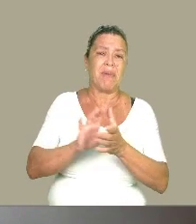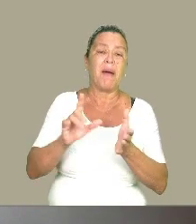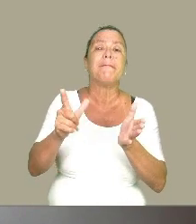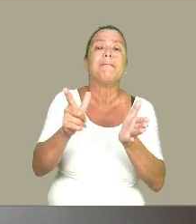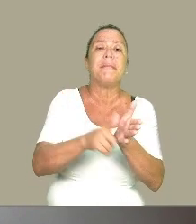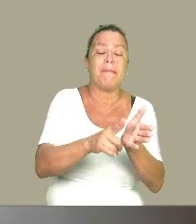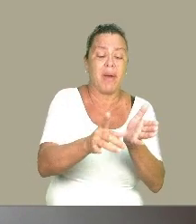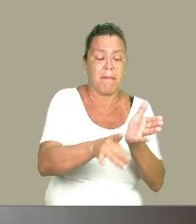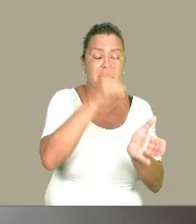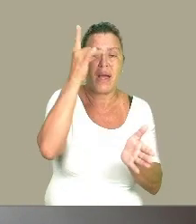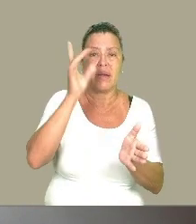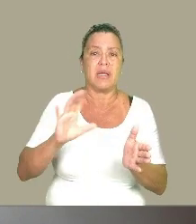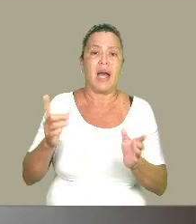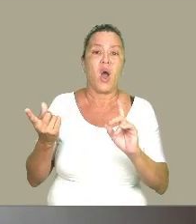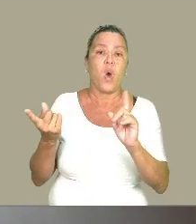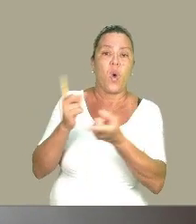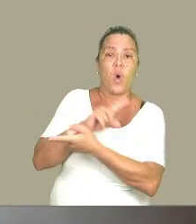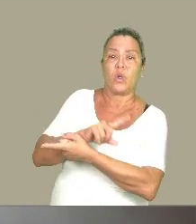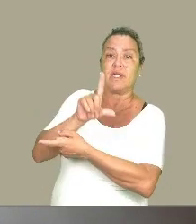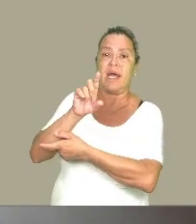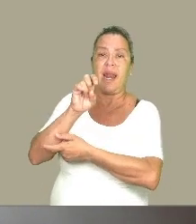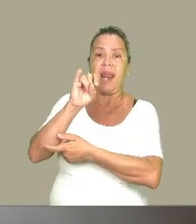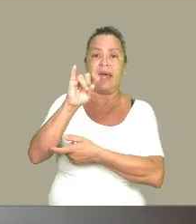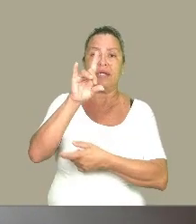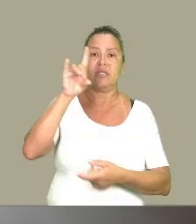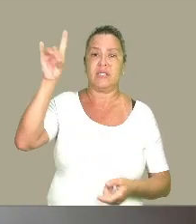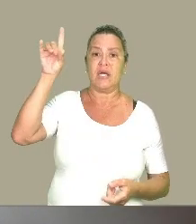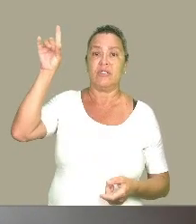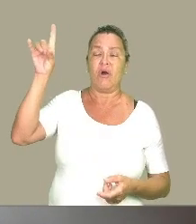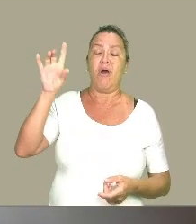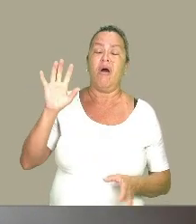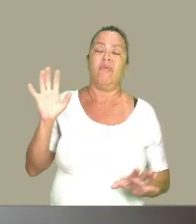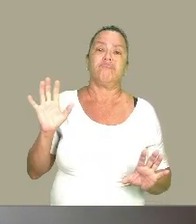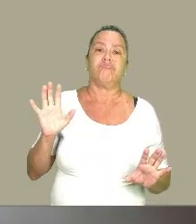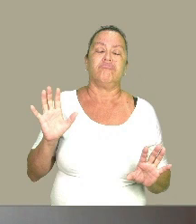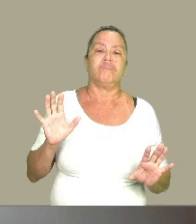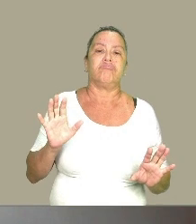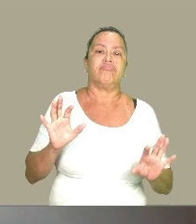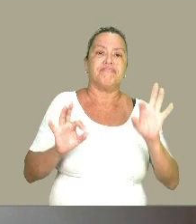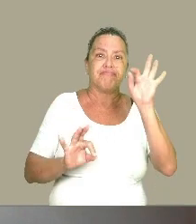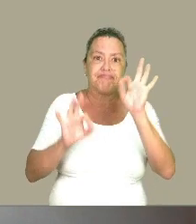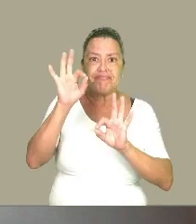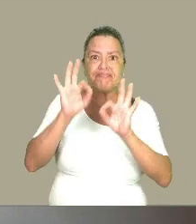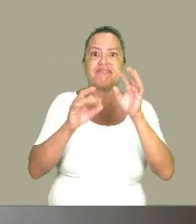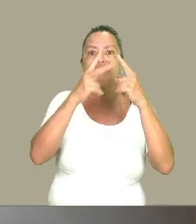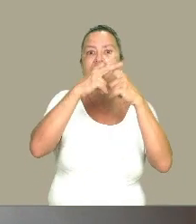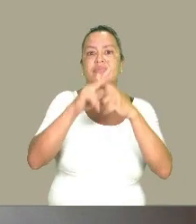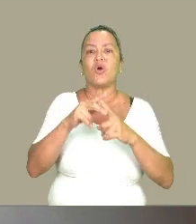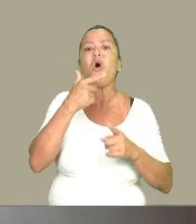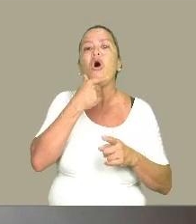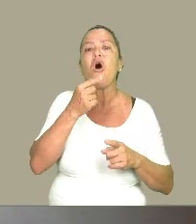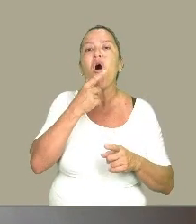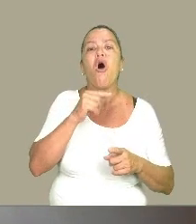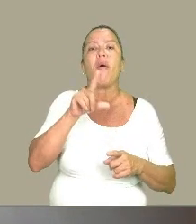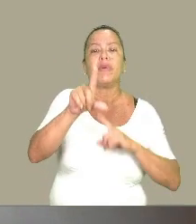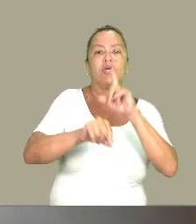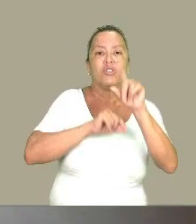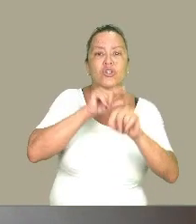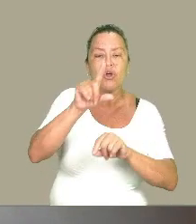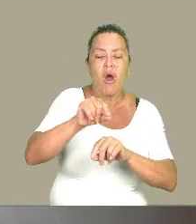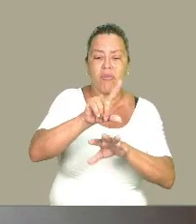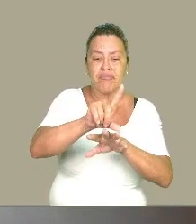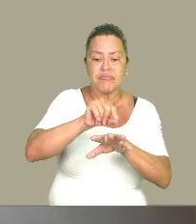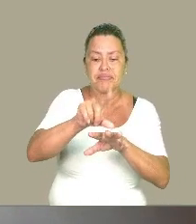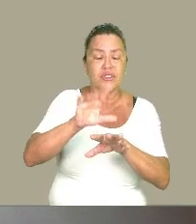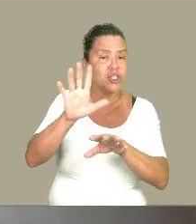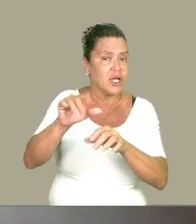Não é contrário à lei de Deus, pois que apenas reforma o que os homens, com as suas escolhas, com seu livre-arbítrio, já